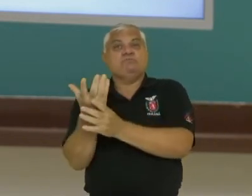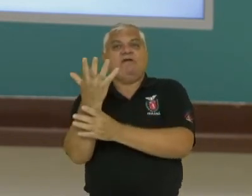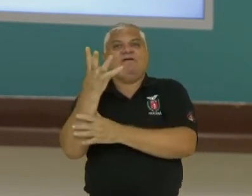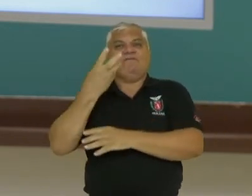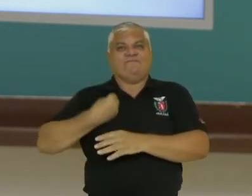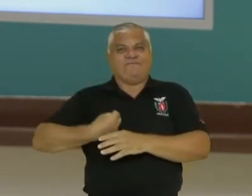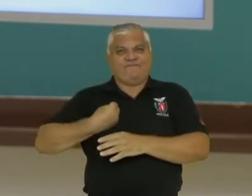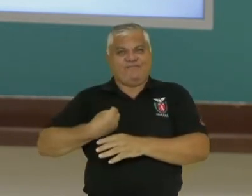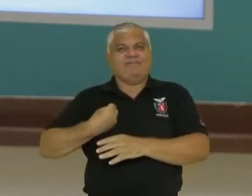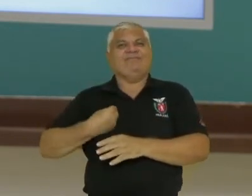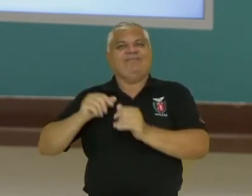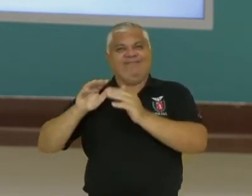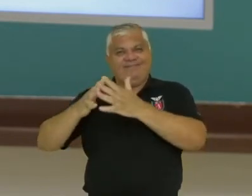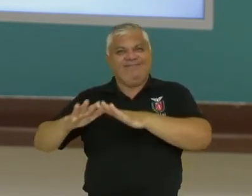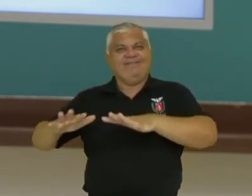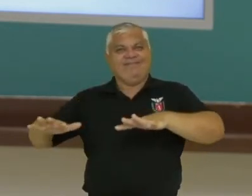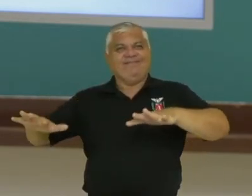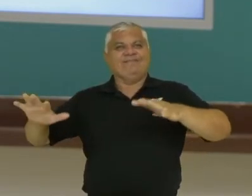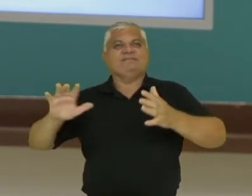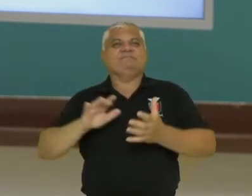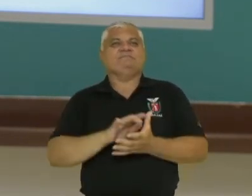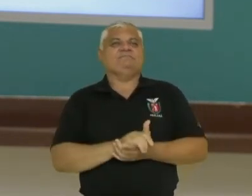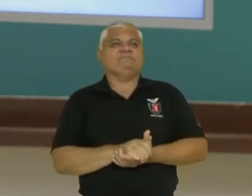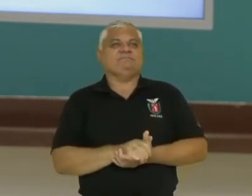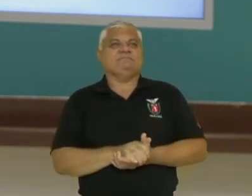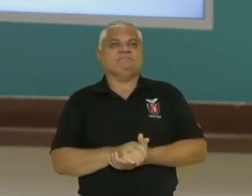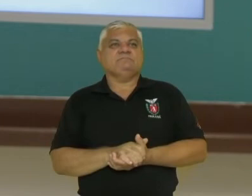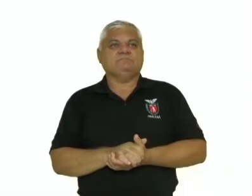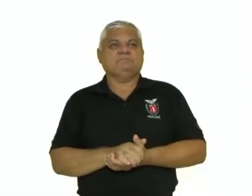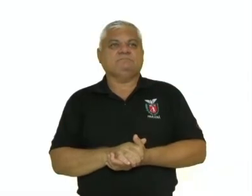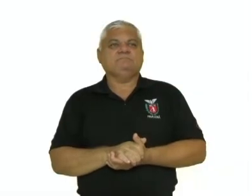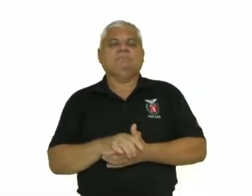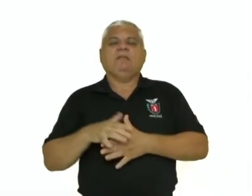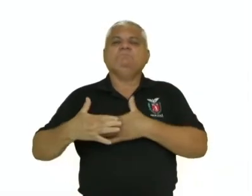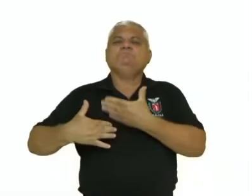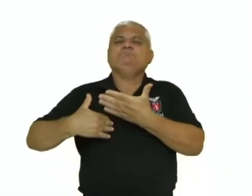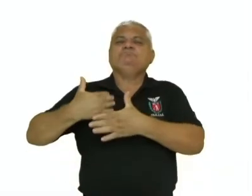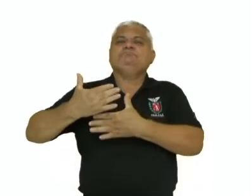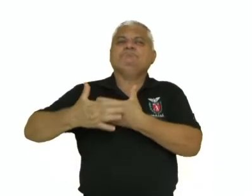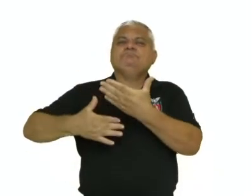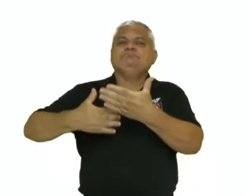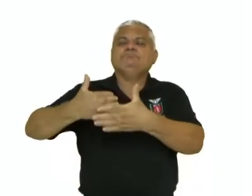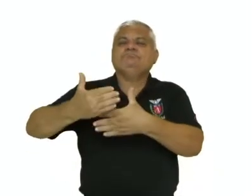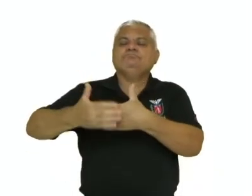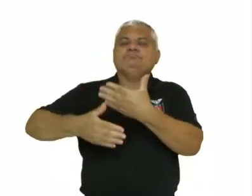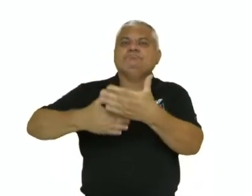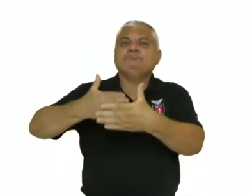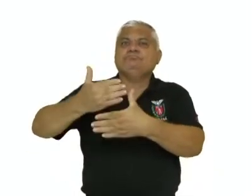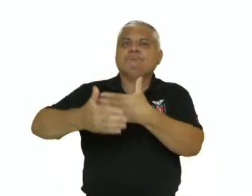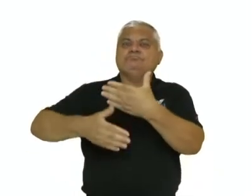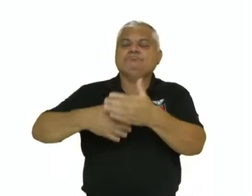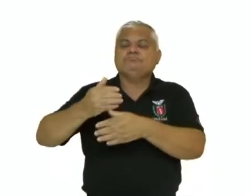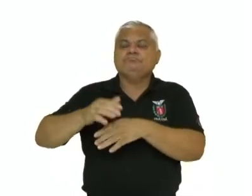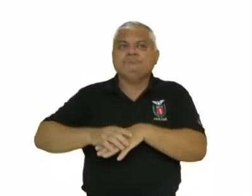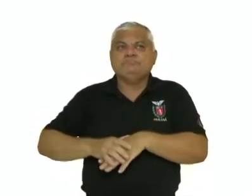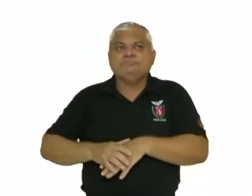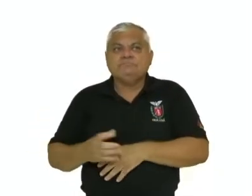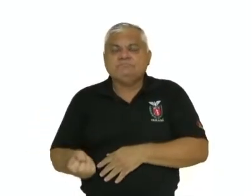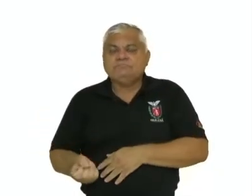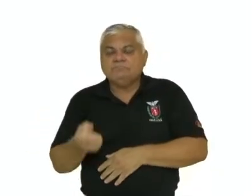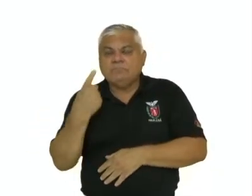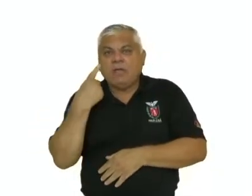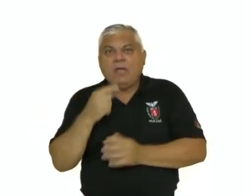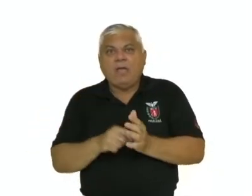nos oceanos primitivos. Em um primeiro momento surgiram seres muito primitivos,